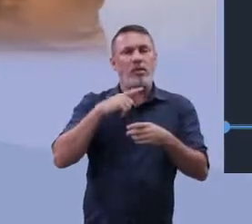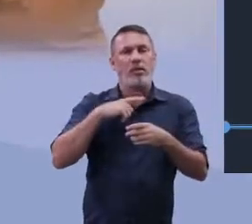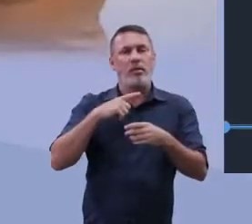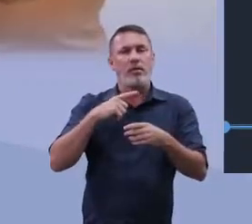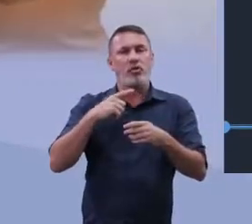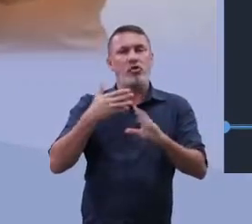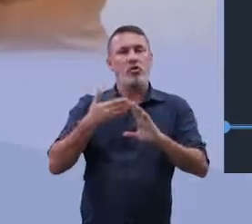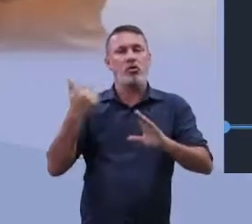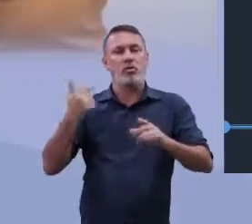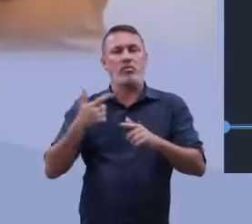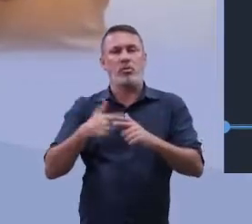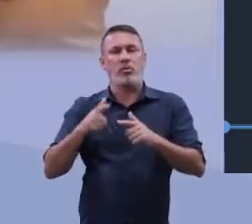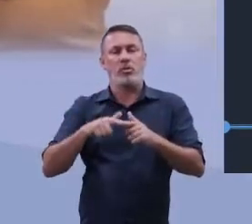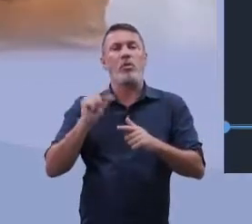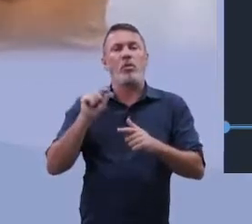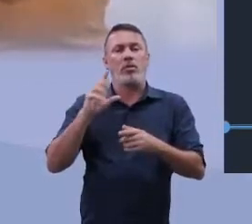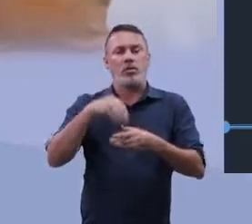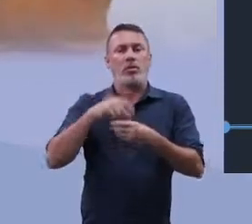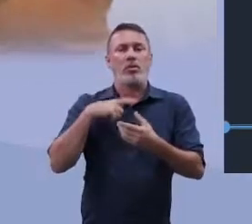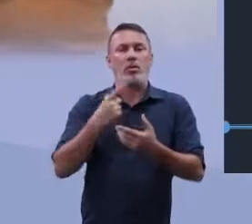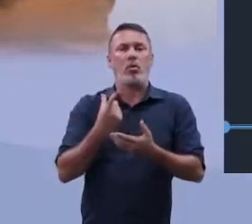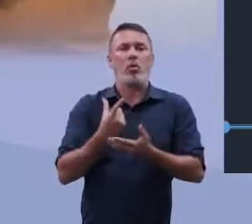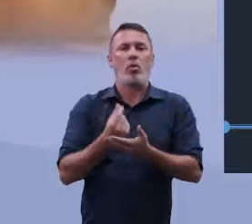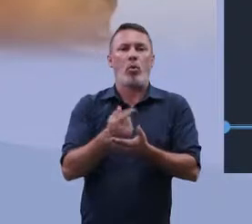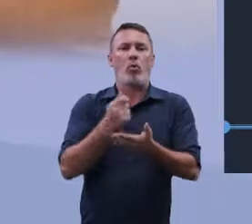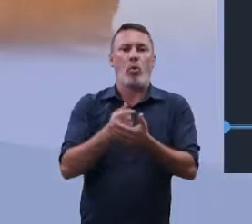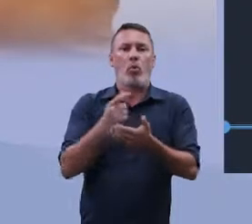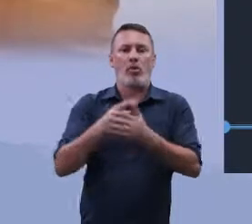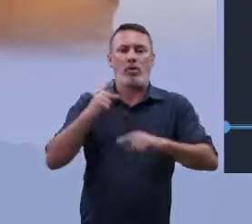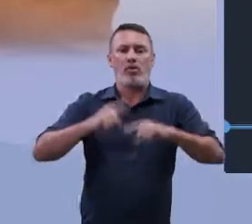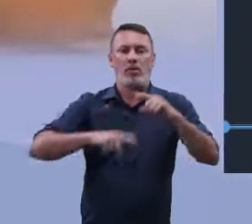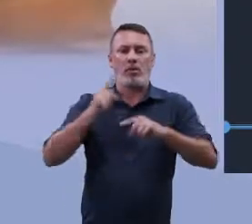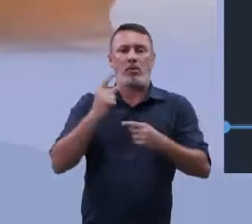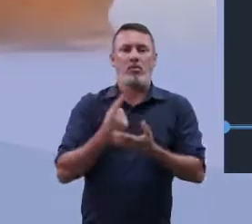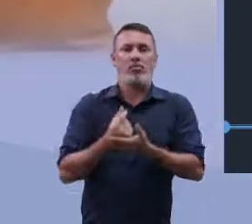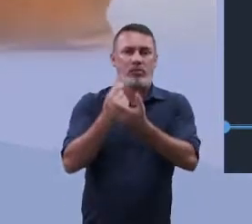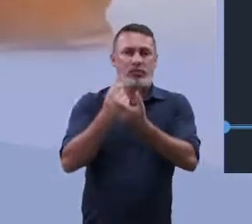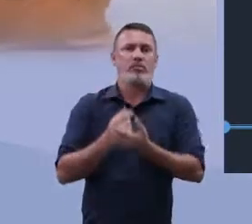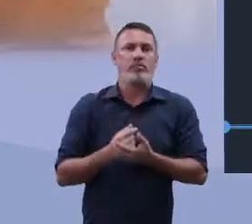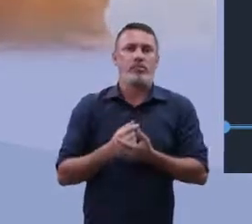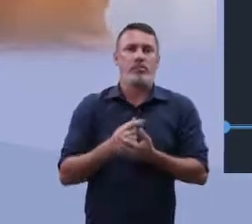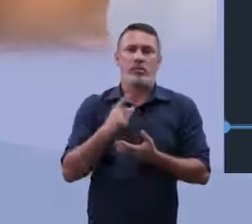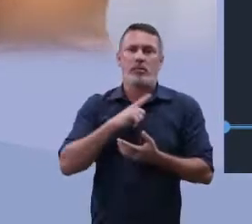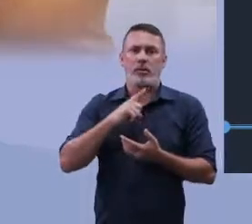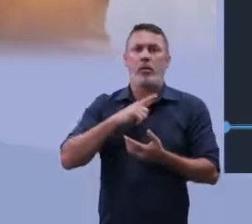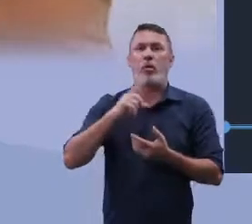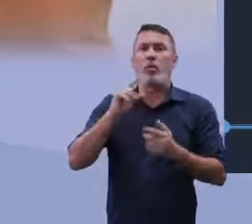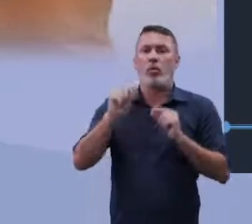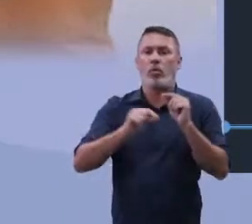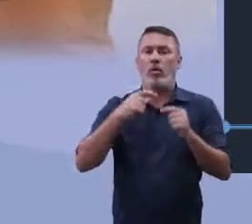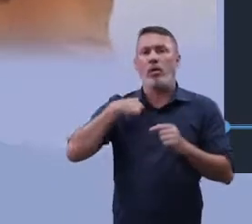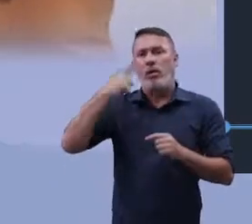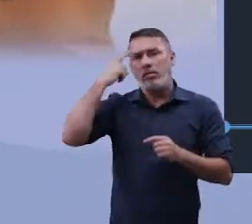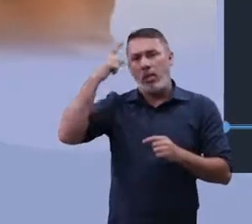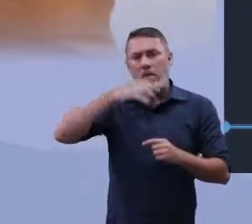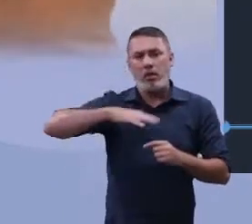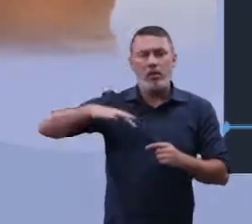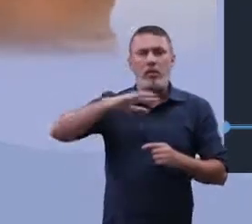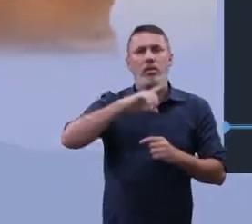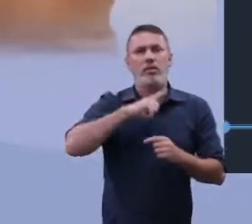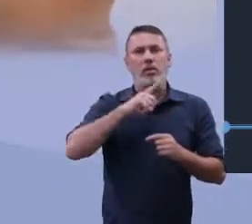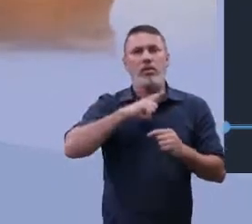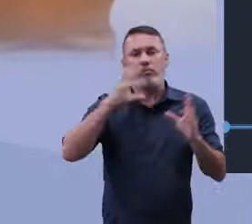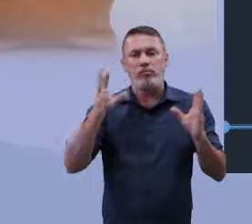retirar um problema, que é o consumismo. Nós chegamos a trabalhar algumas ideias do consumismo, mas eu vou trabalhar com vocês hoje,